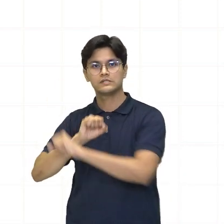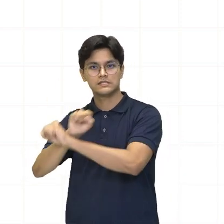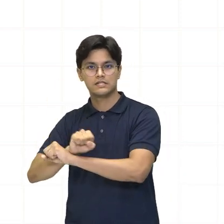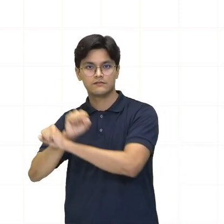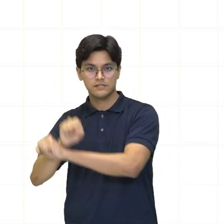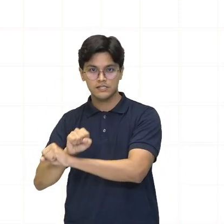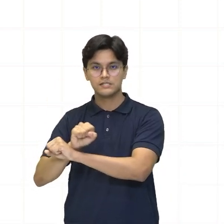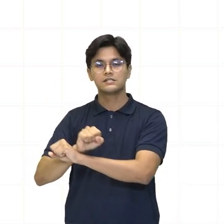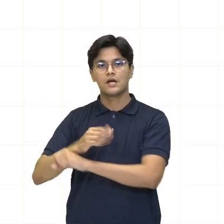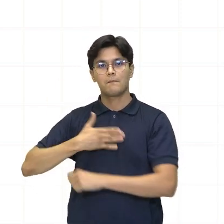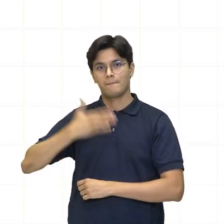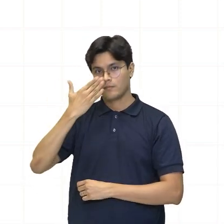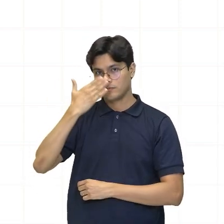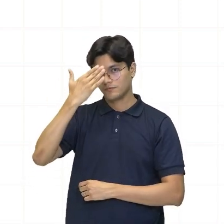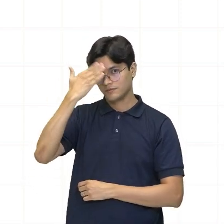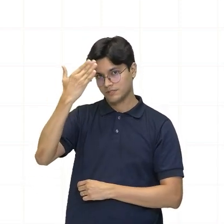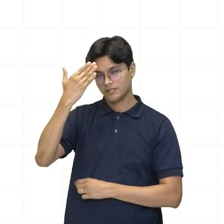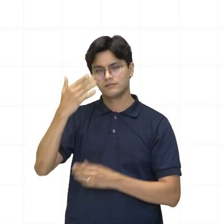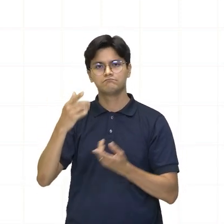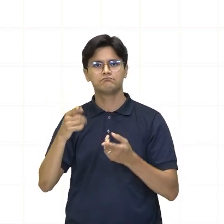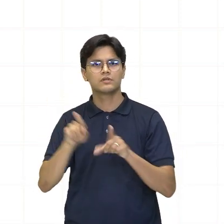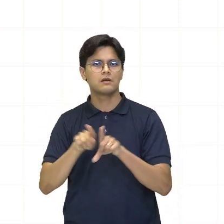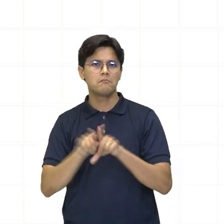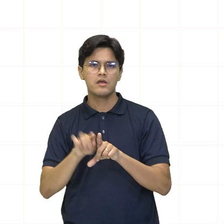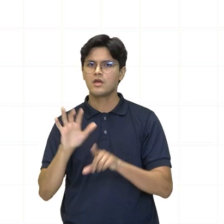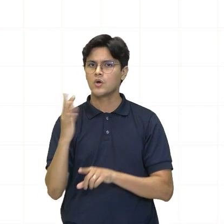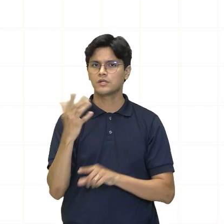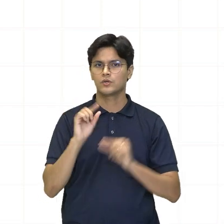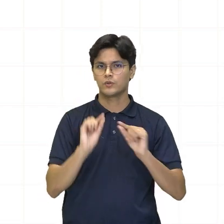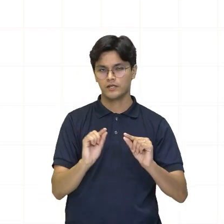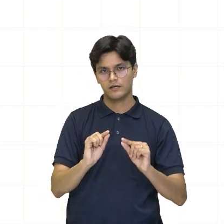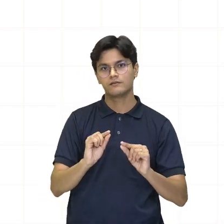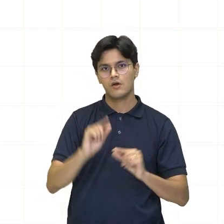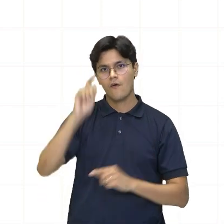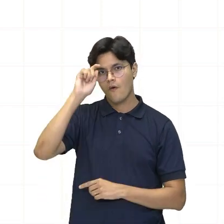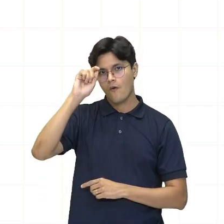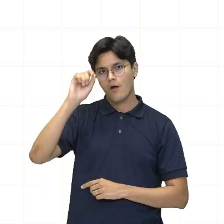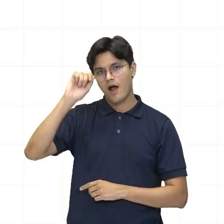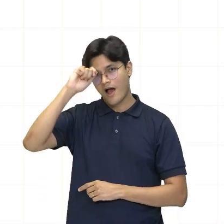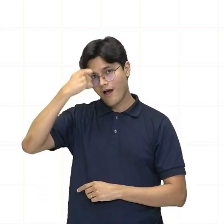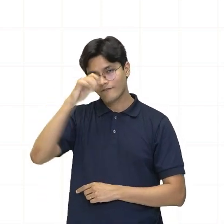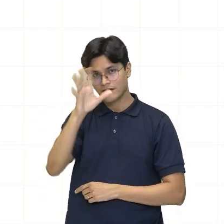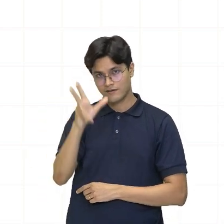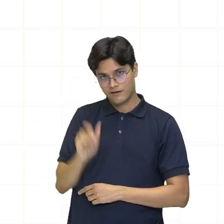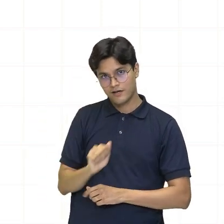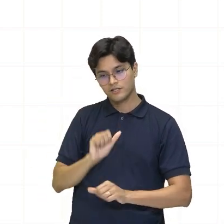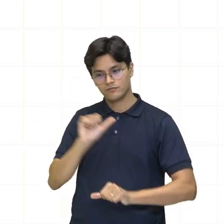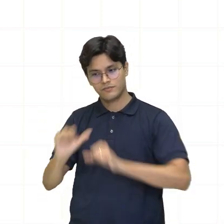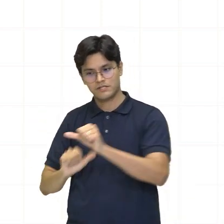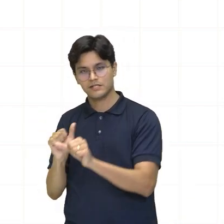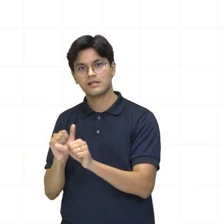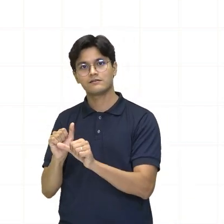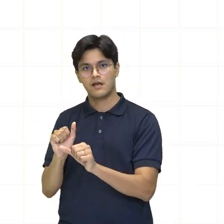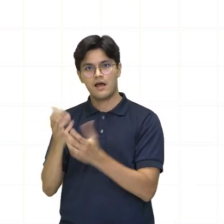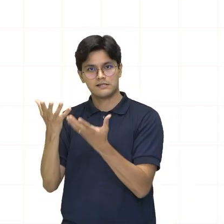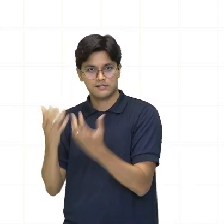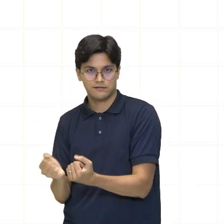Africanos converteram-se ao islamismo, certo? Vamos verificar